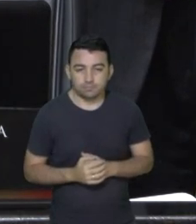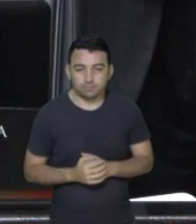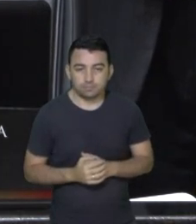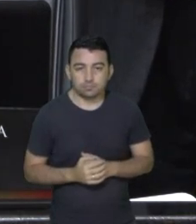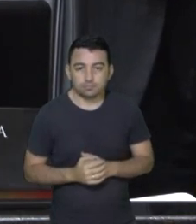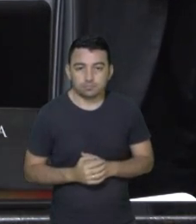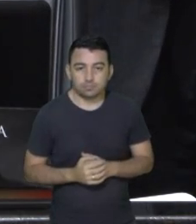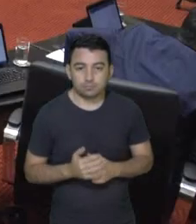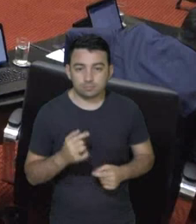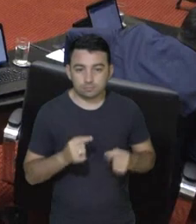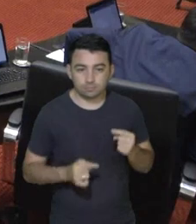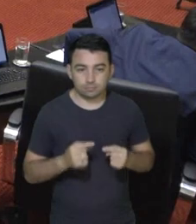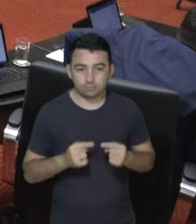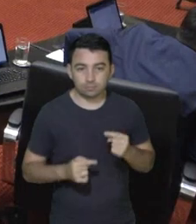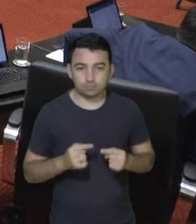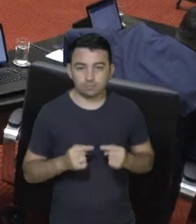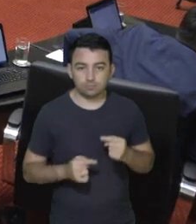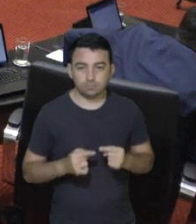Em discussão.